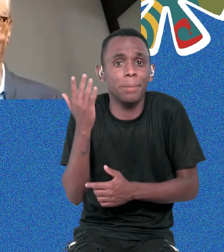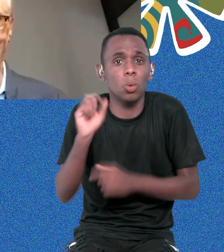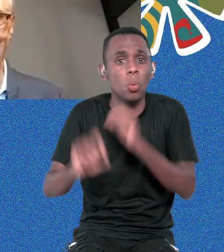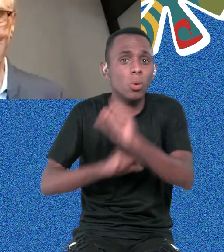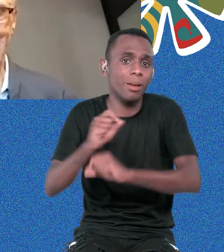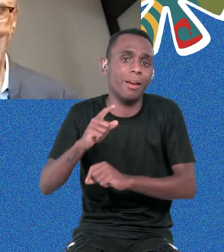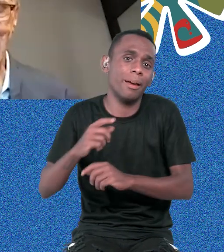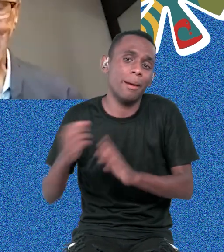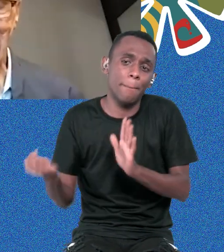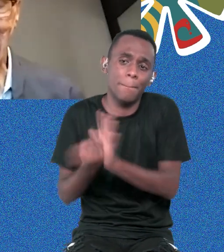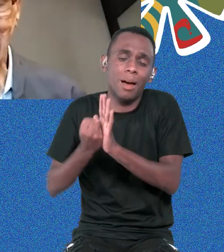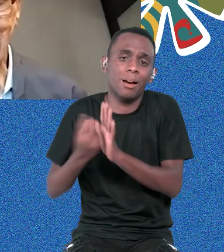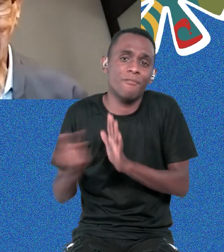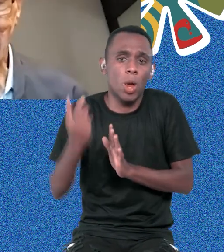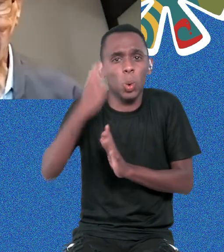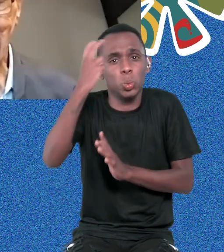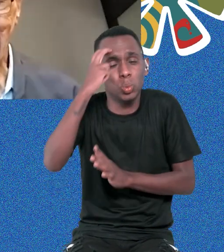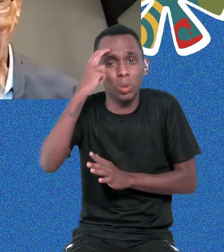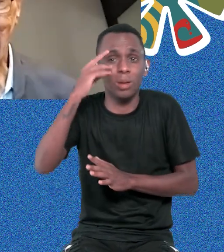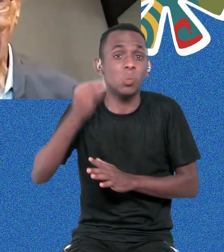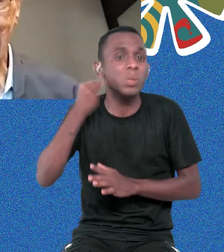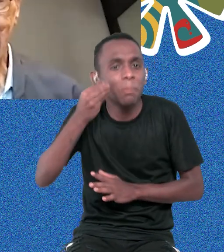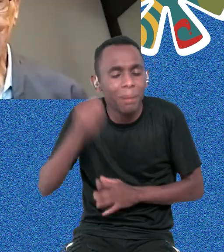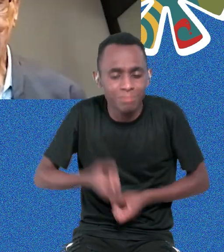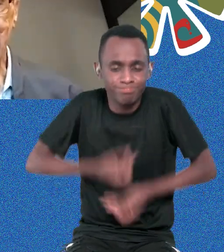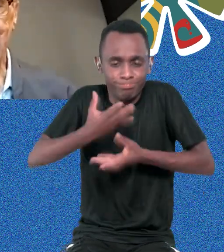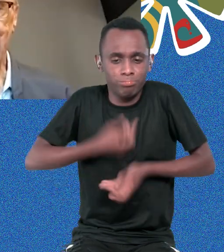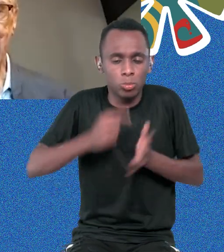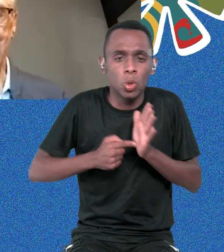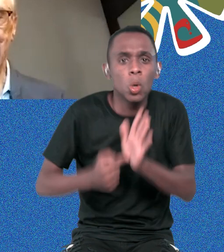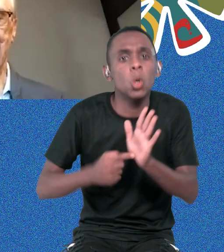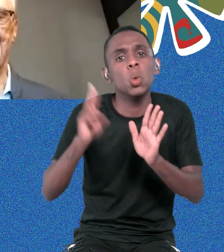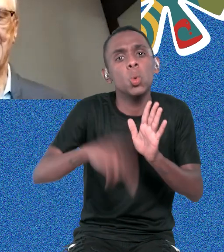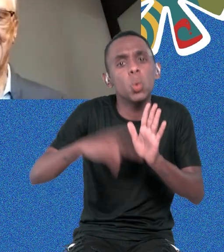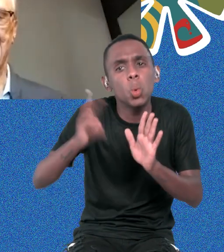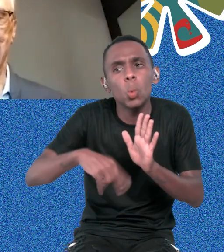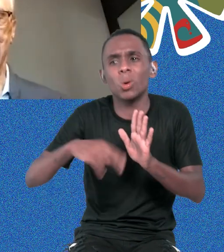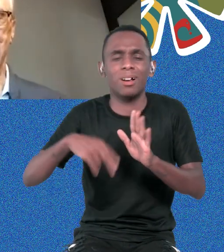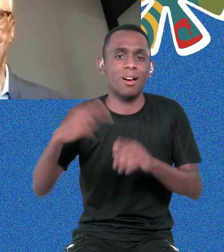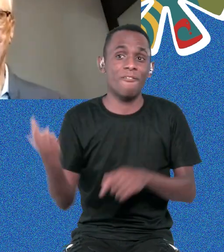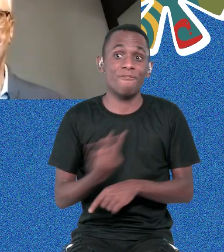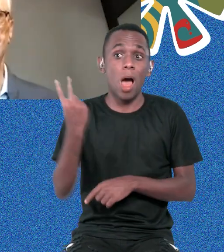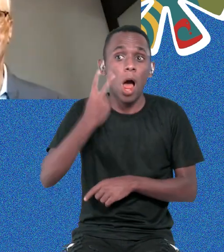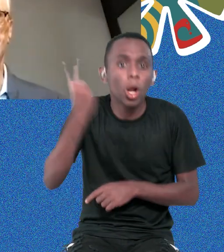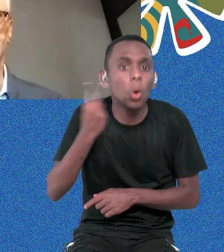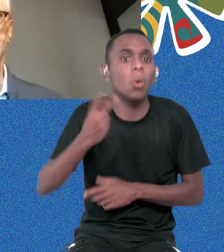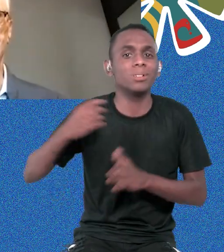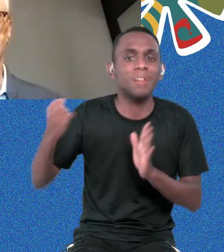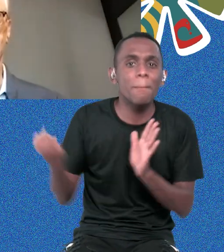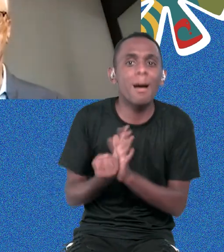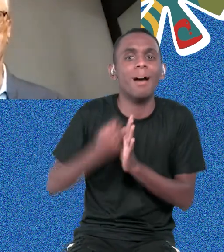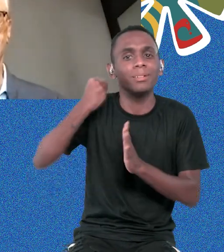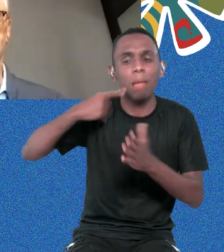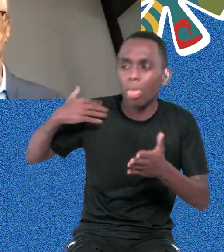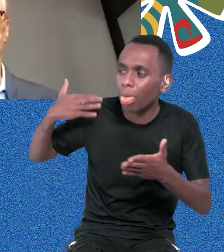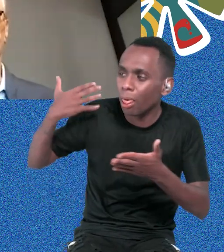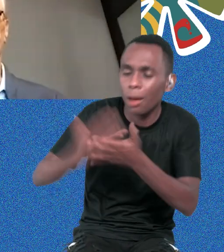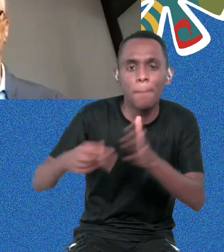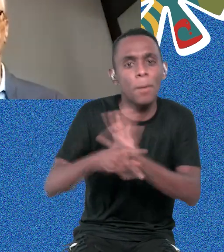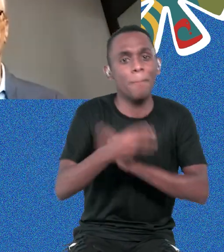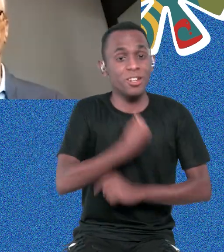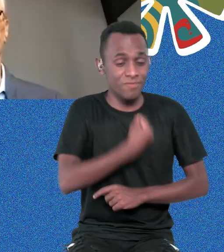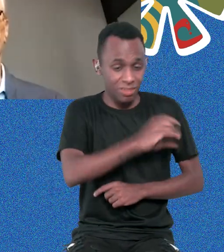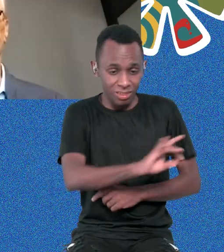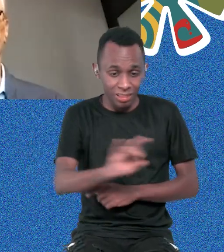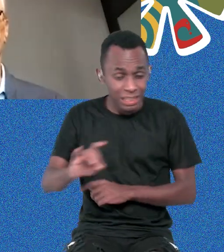nunca vivenciaram a sua cultura, as suas histórias, os seus valores, as suas matrizes